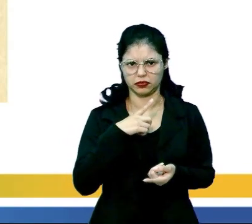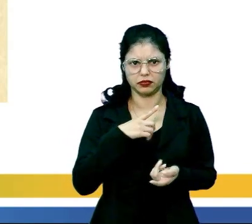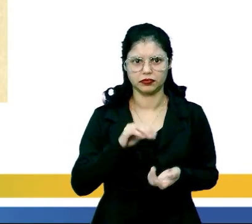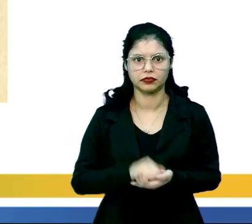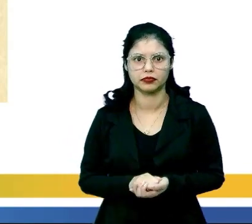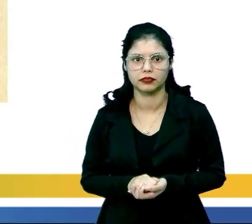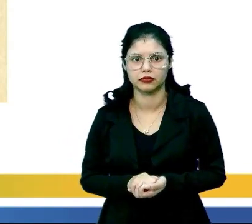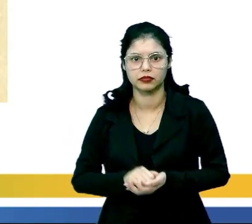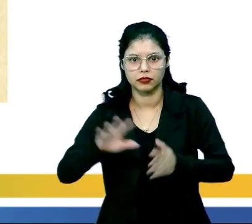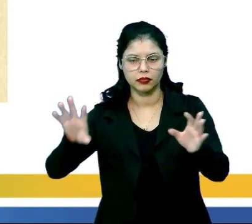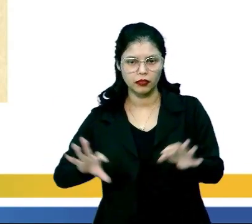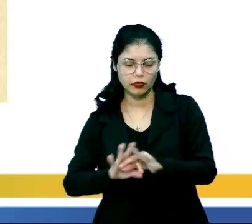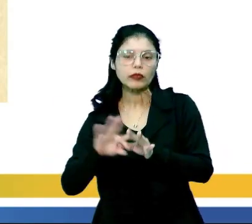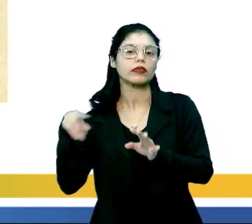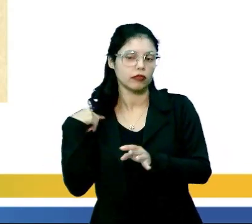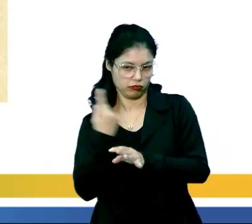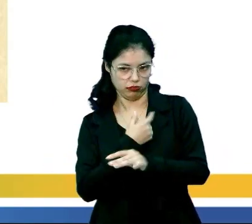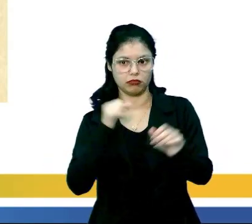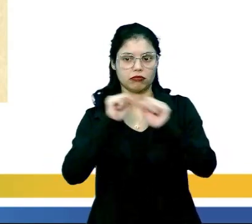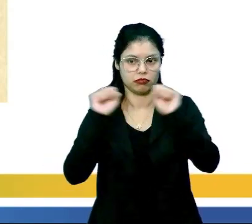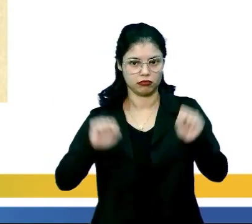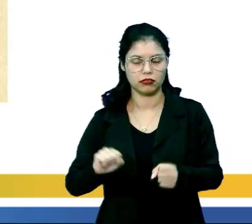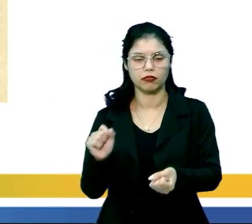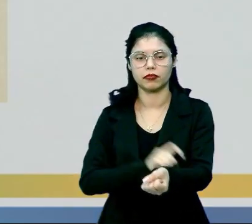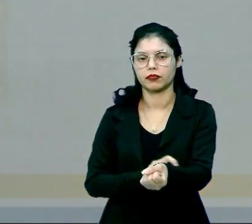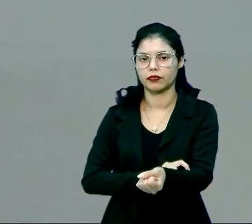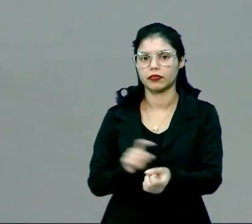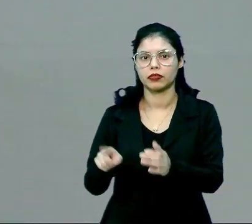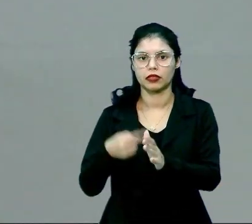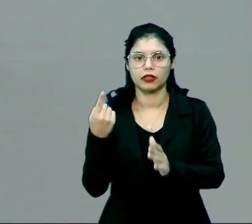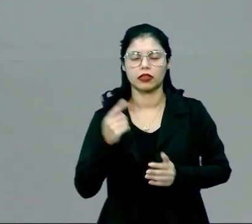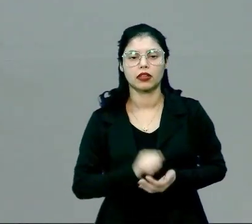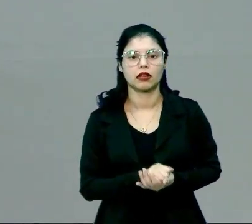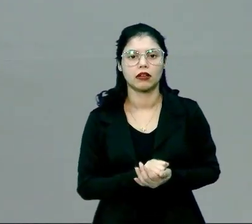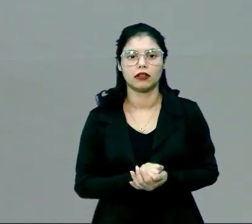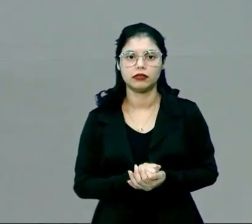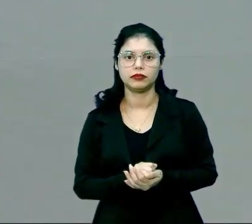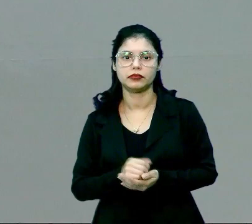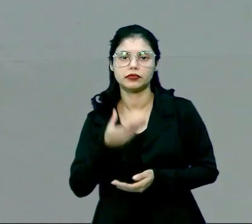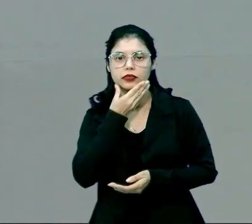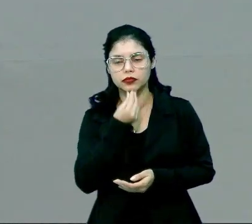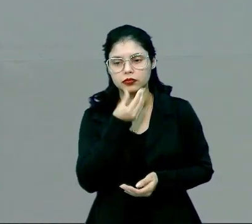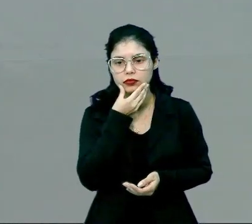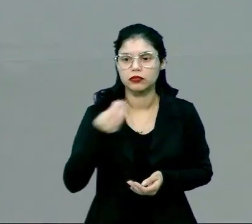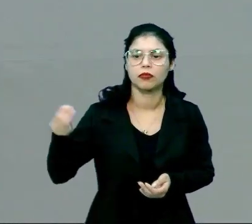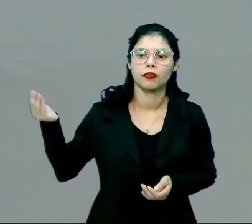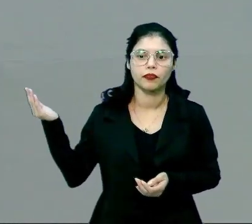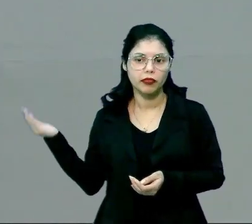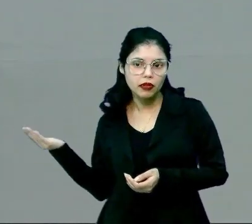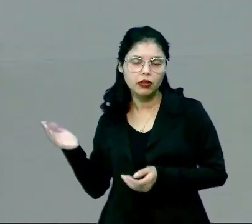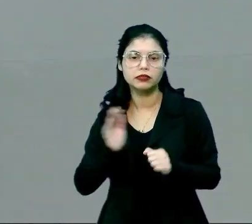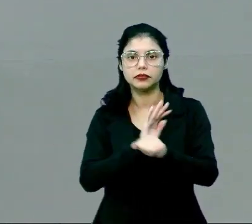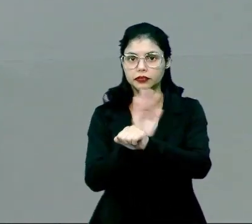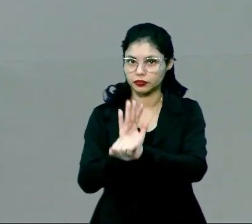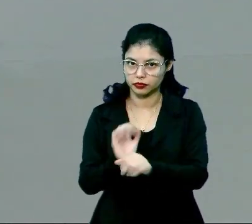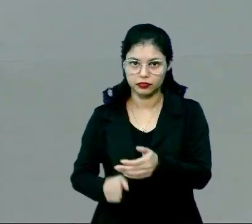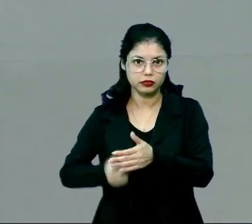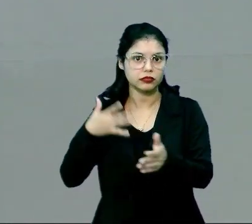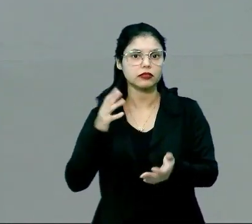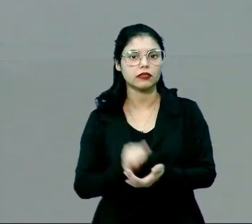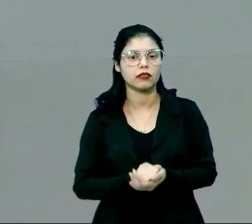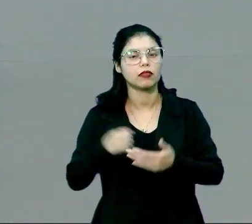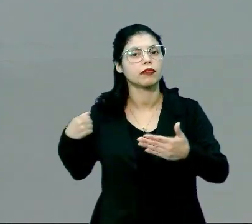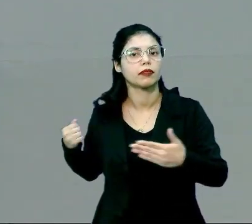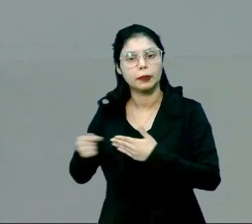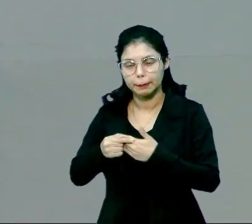tem, relação com o nosso sistema nervoso? Primeiramente, pessoal, esse cara, ele ajudou muito no